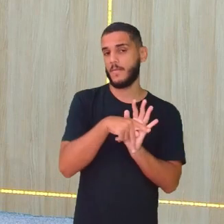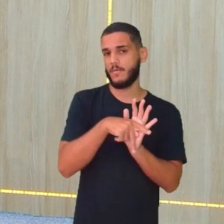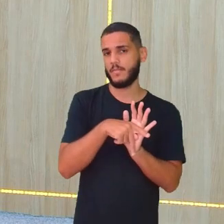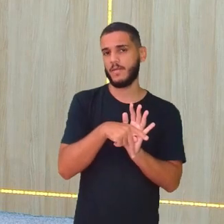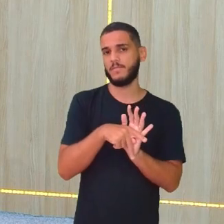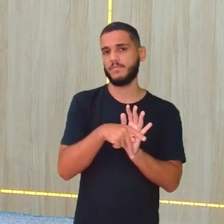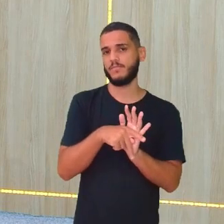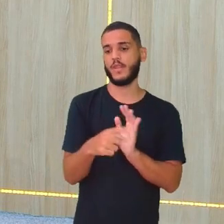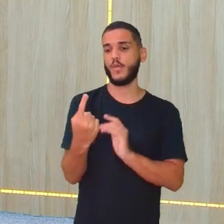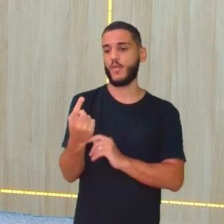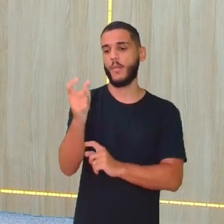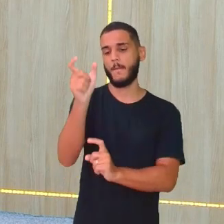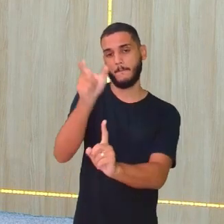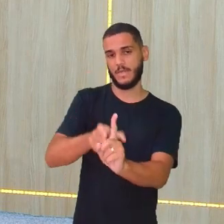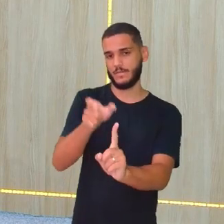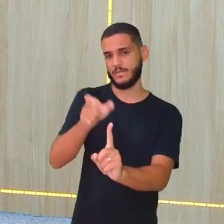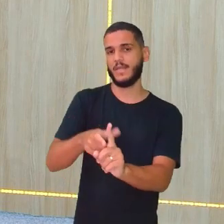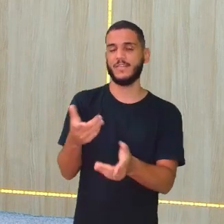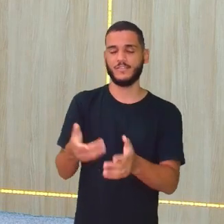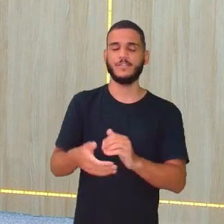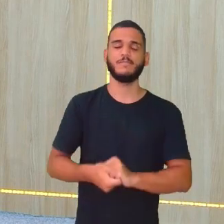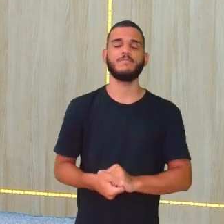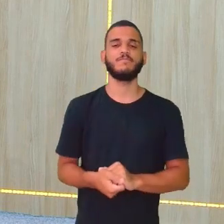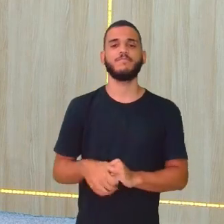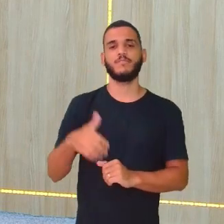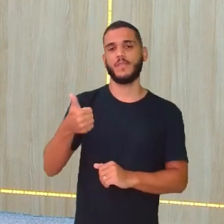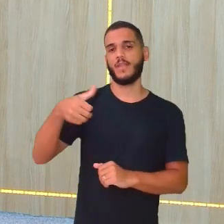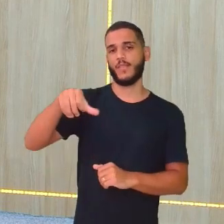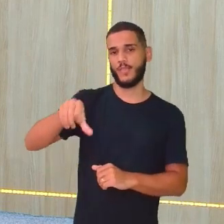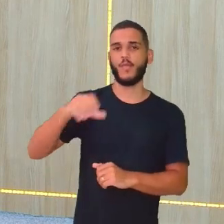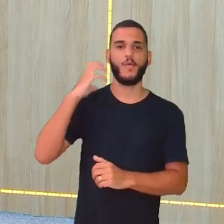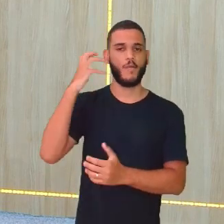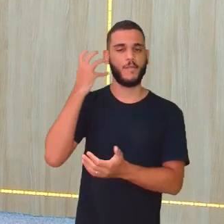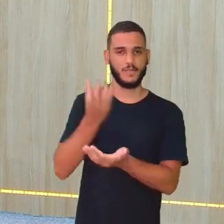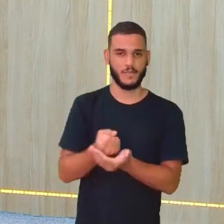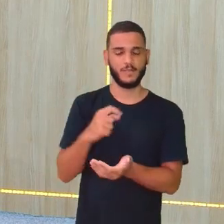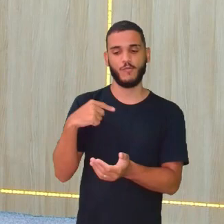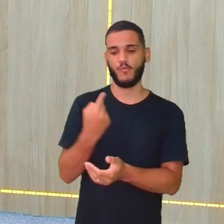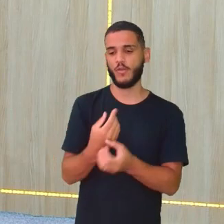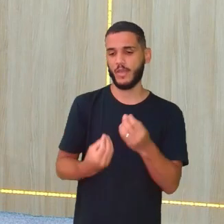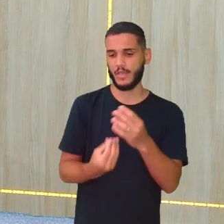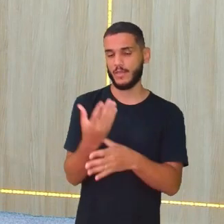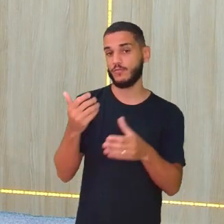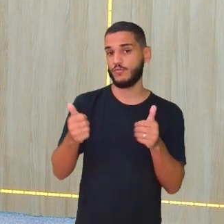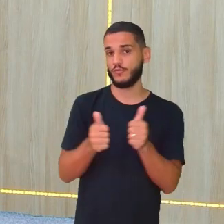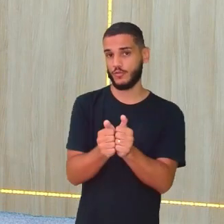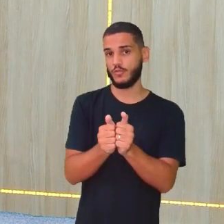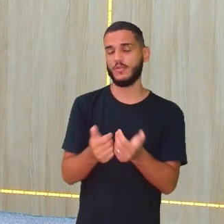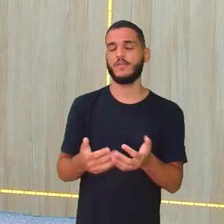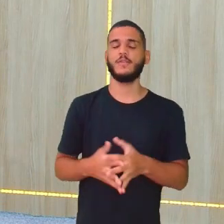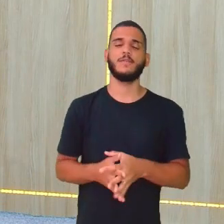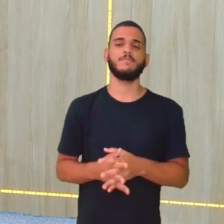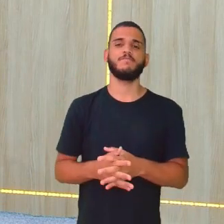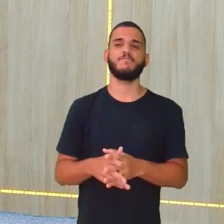de um desses personagens nesse 19º episódio que a gente foi literalmente construindo junto. Então, assim, eu tenho acho que uns 10 episódios